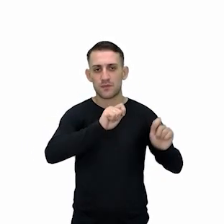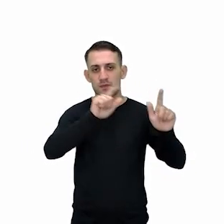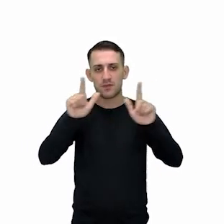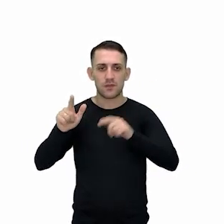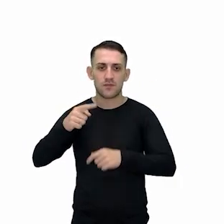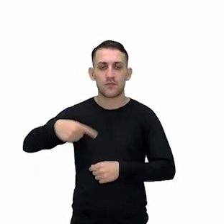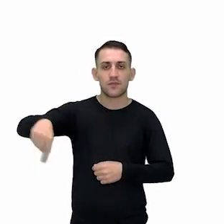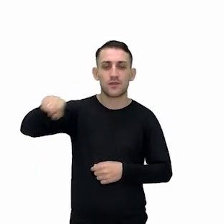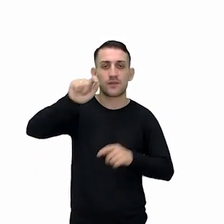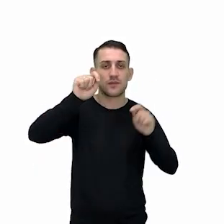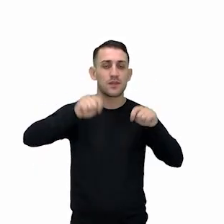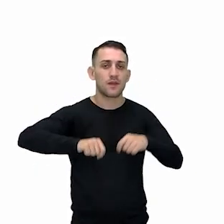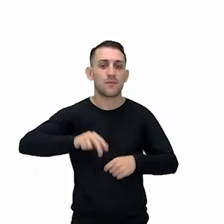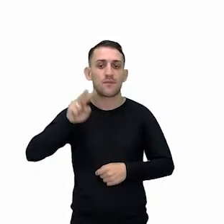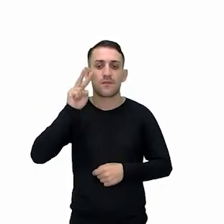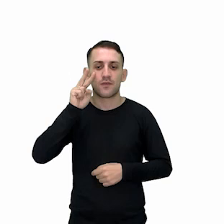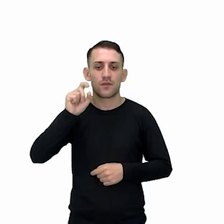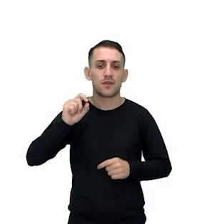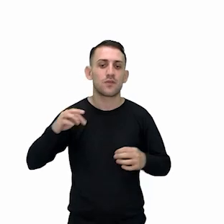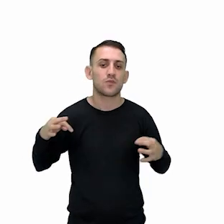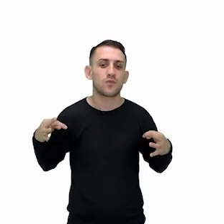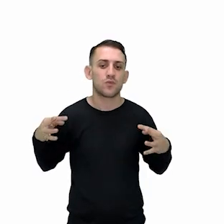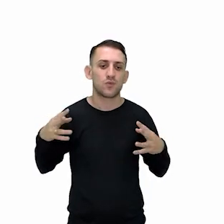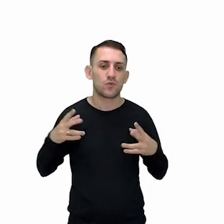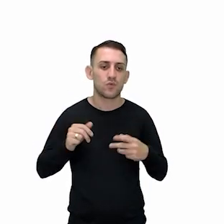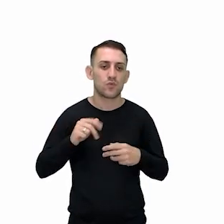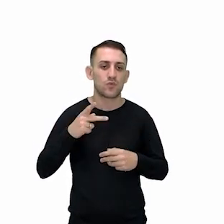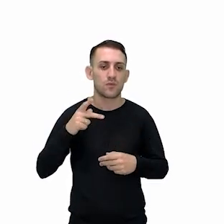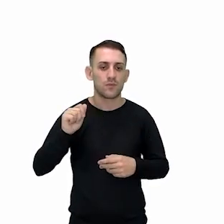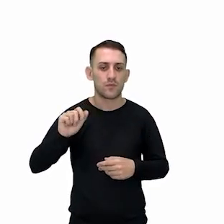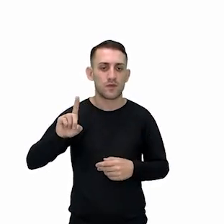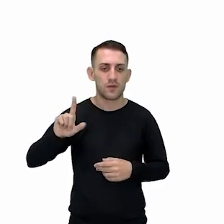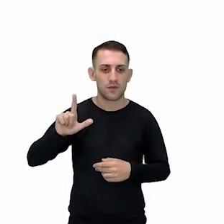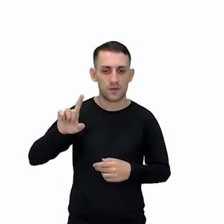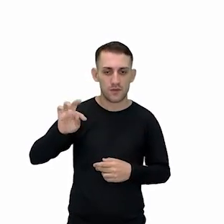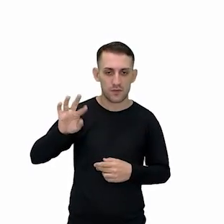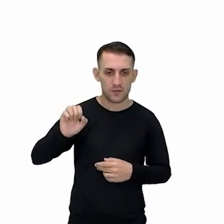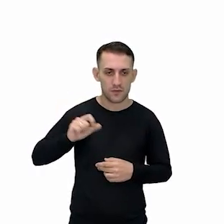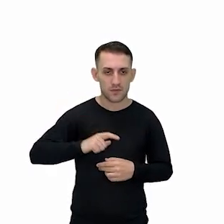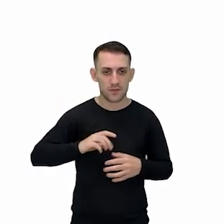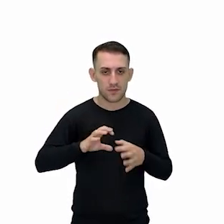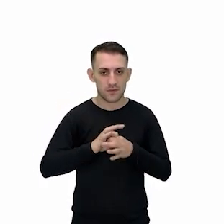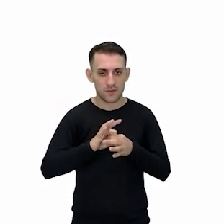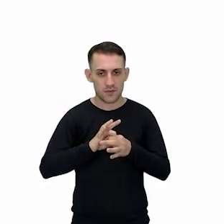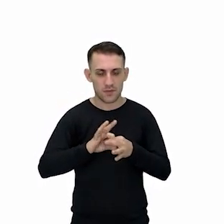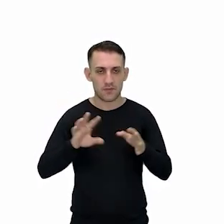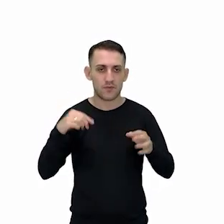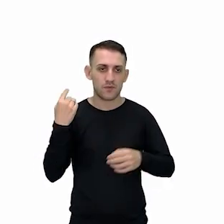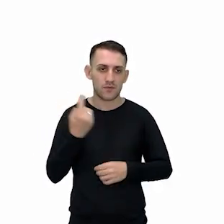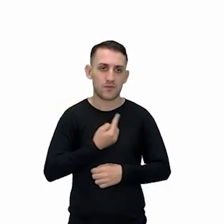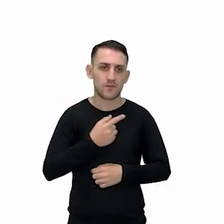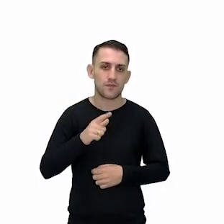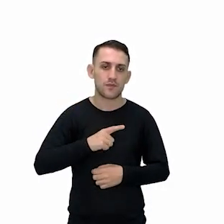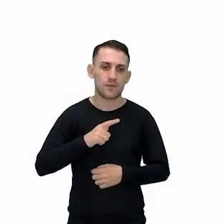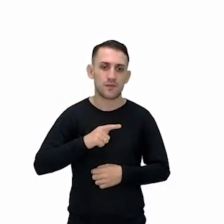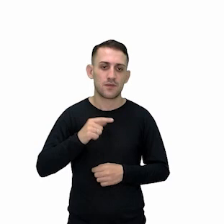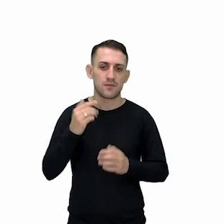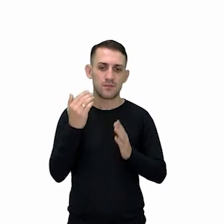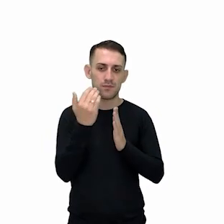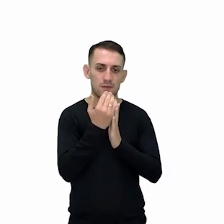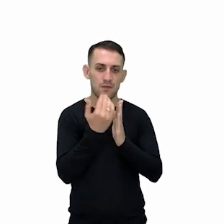vão conseguir ver todos os nossos Padlets. Então, disponível aí, tem o Google Forms, e aí nós temos os Padlets